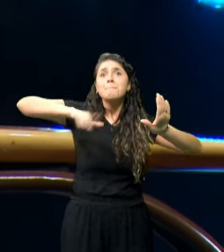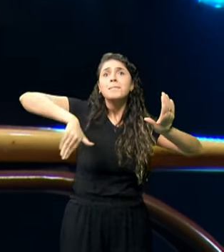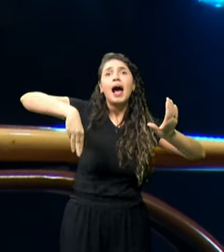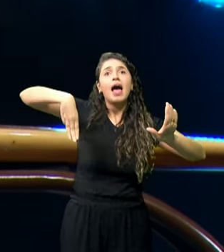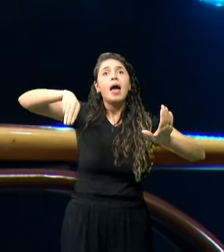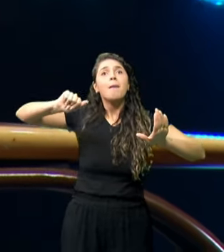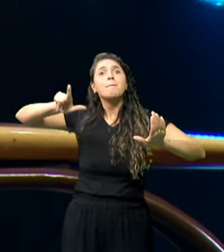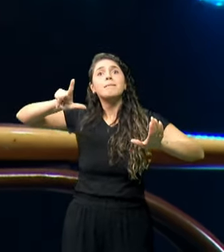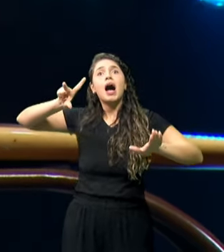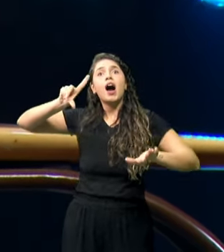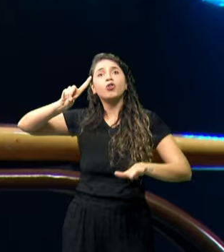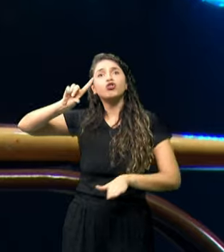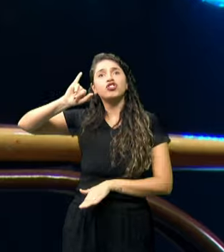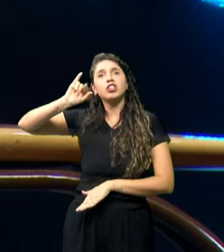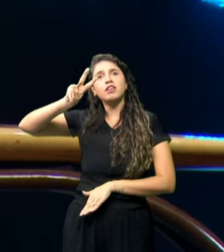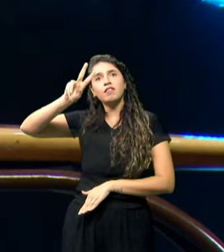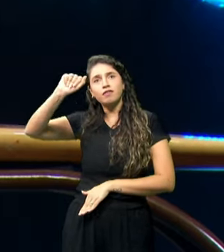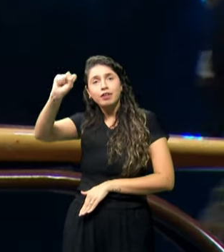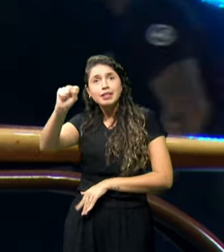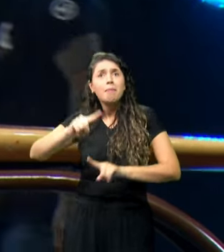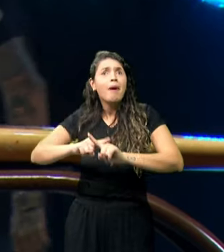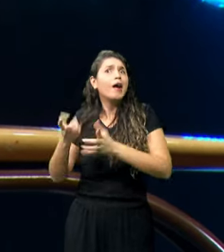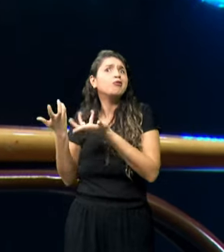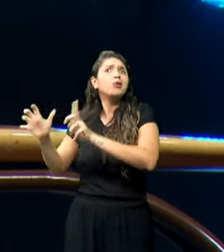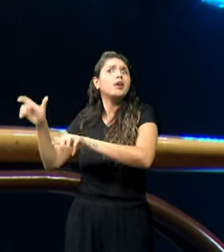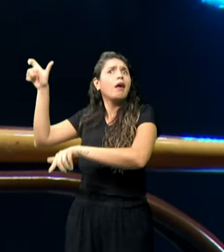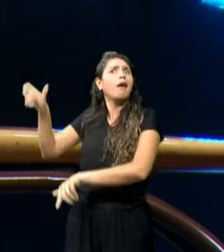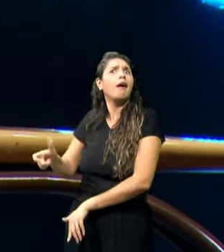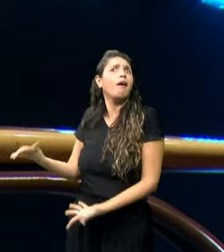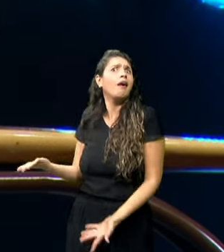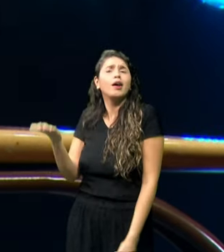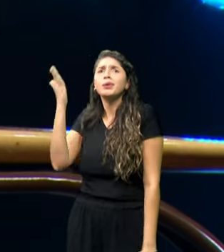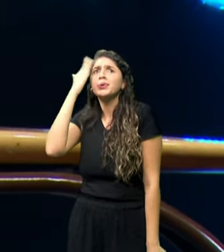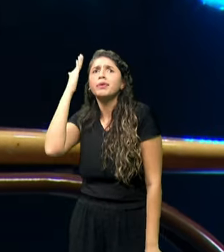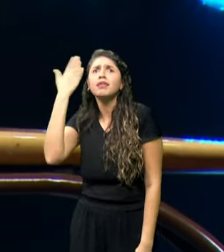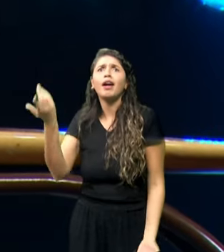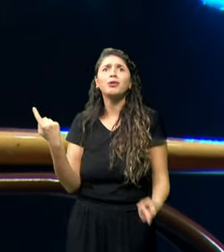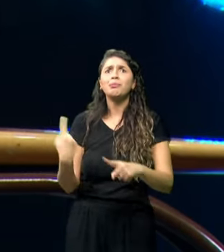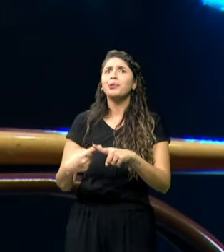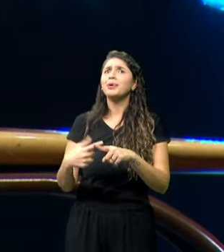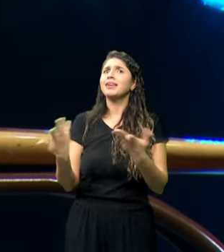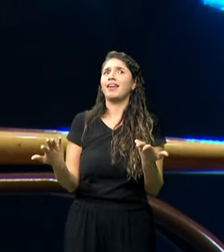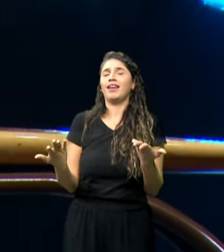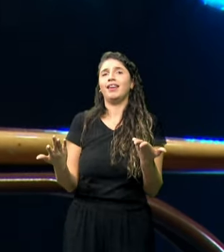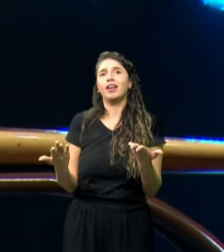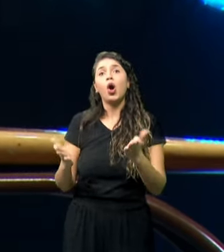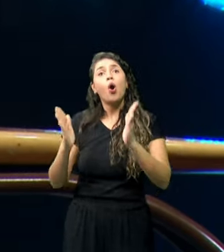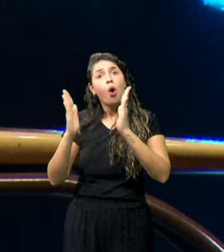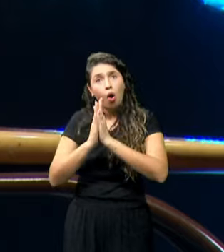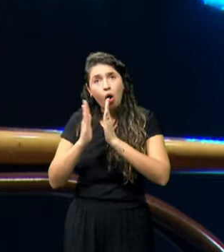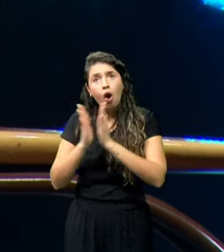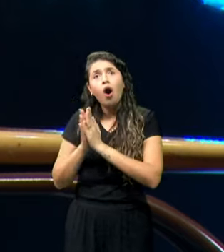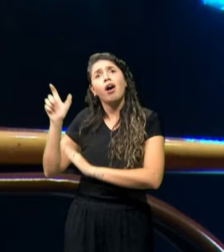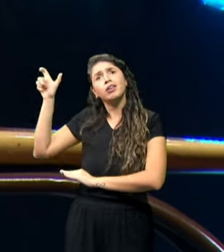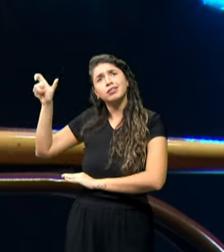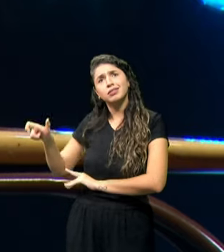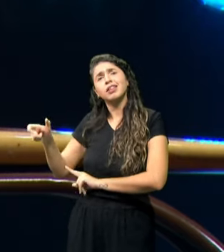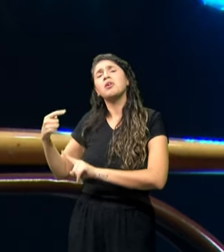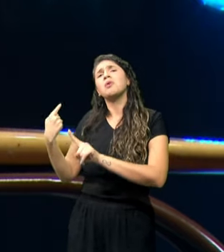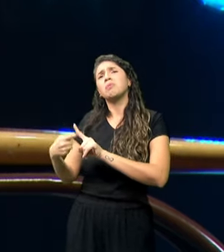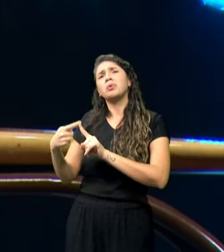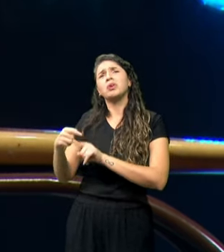por favor, façam uma campanha, liguem para ela, tentem convencê-la. Orem por ela também, porque ela alguns dias está com uma tosse